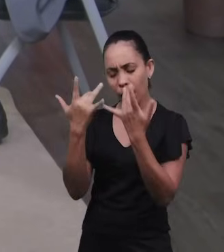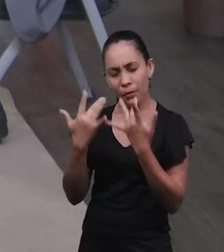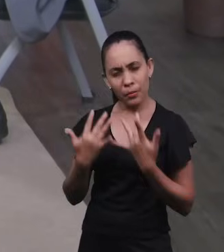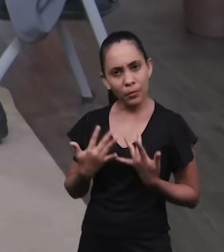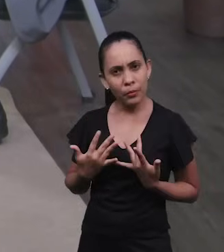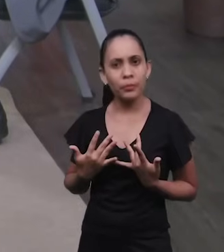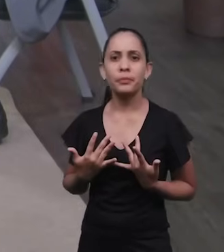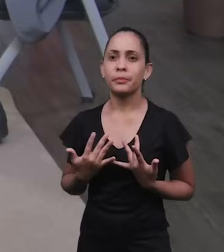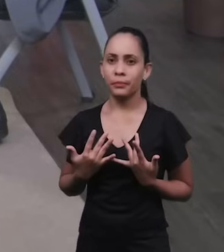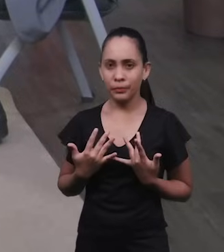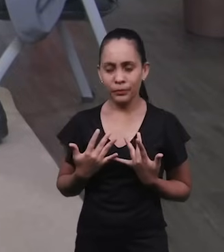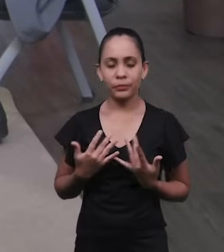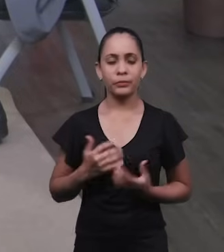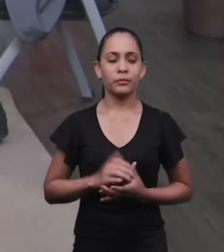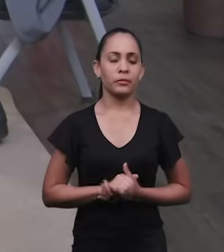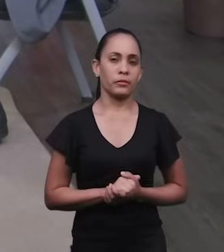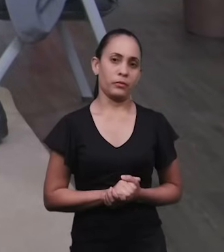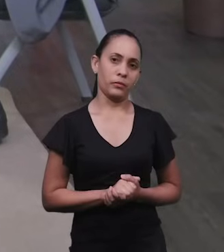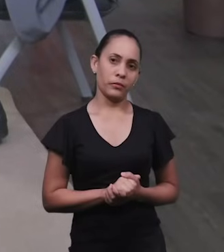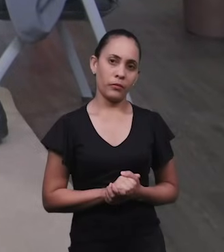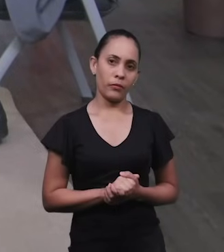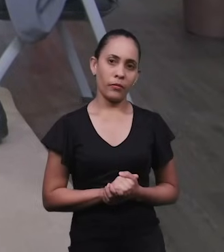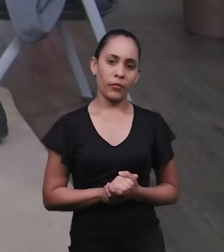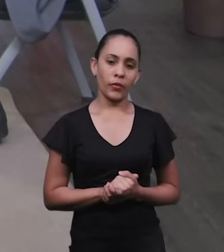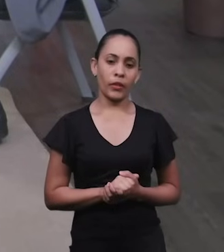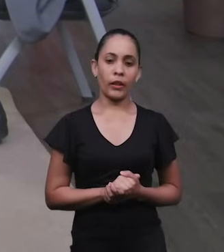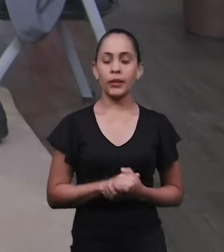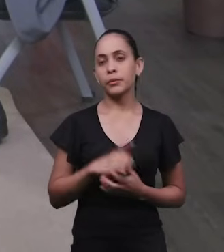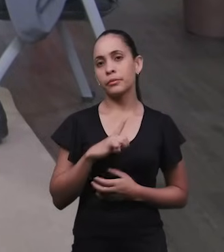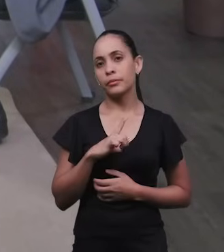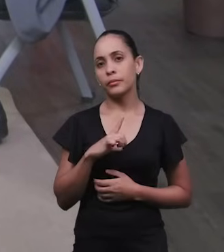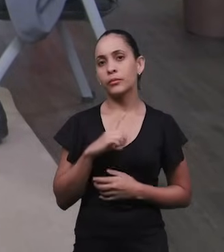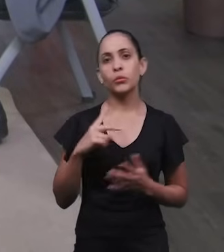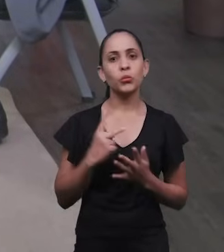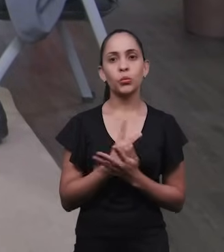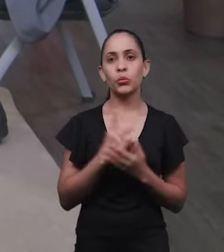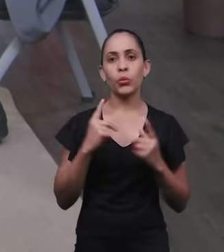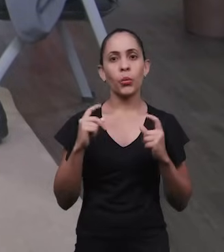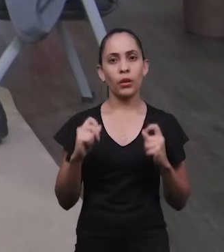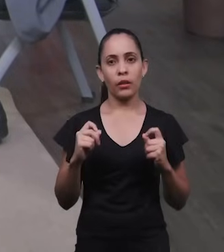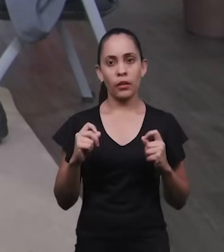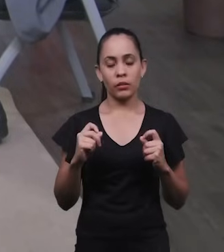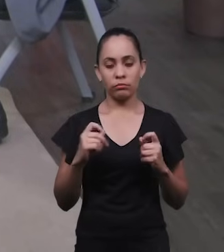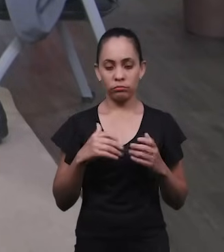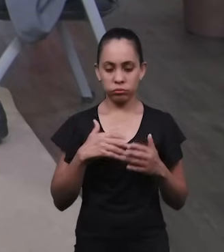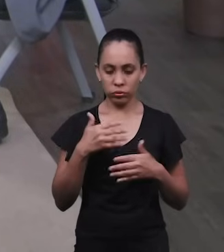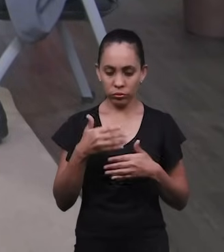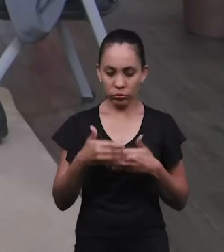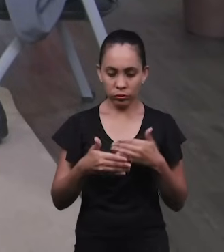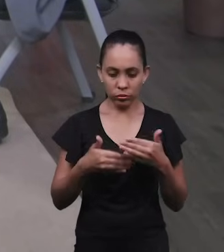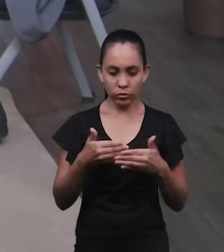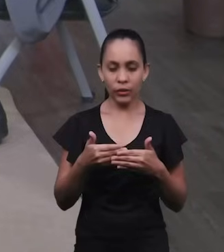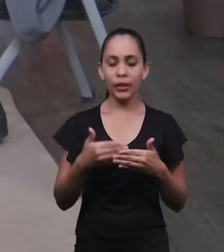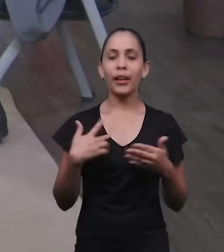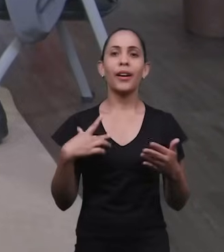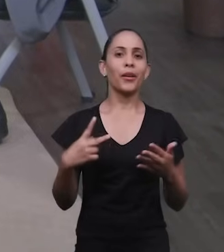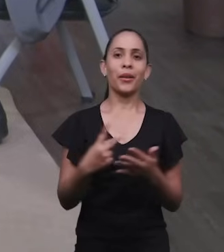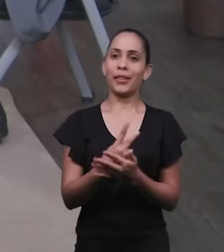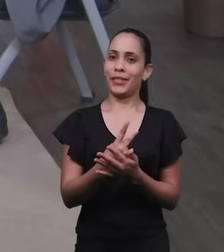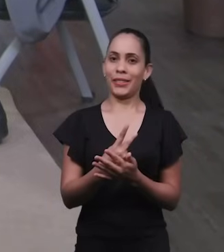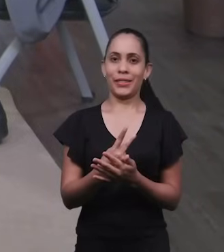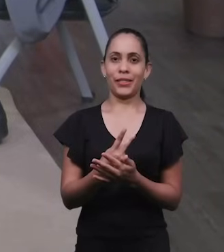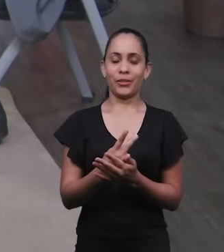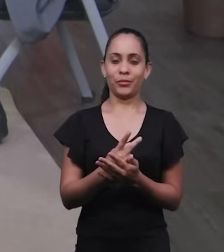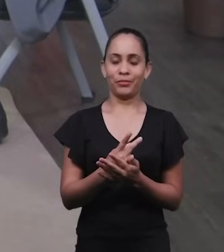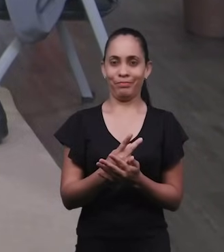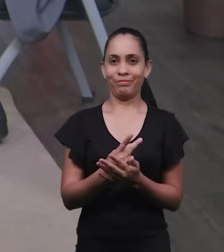ele. E as coisas, até então... Ele falou que as coisas estavam chegando